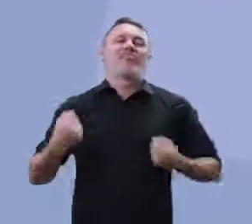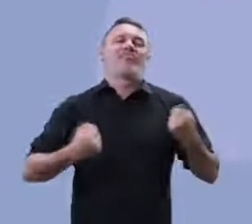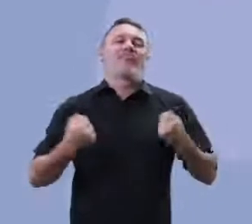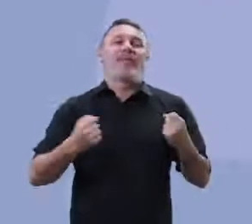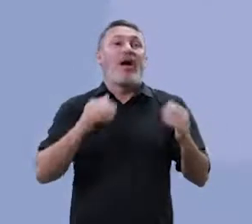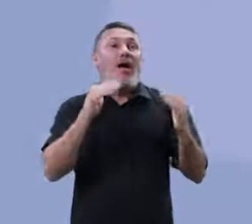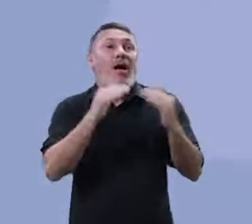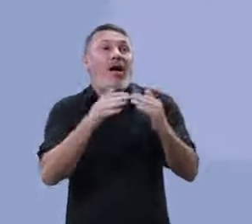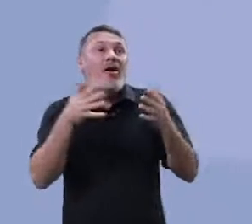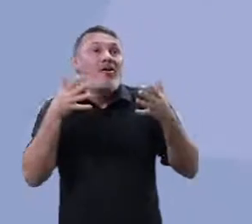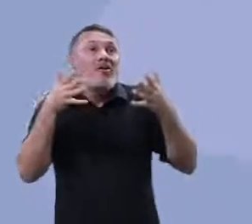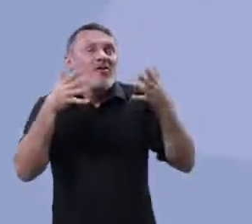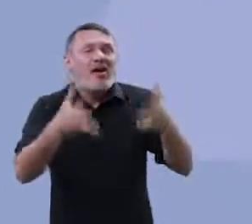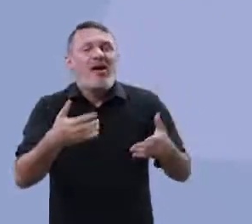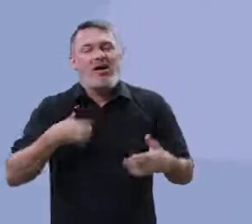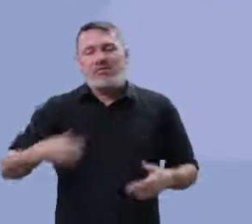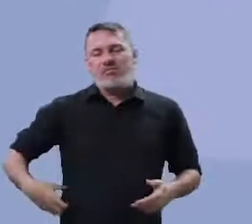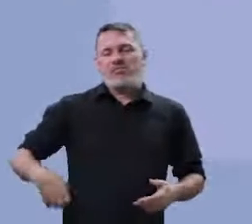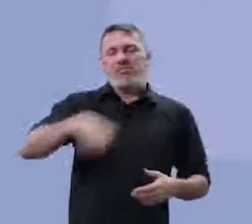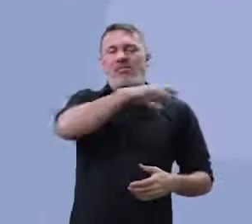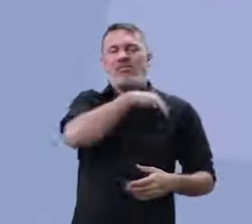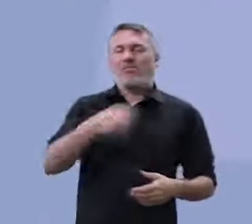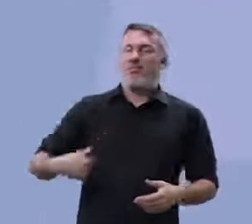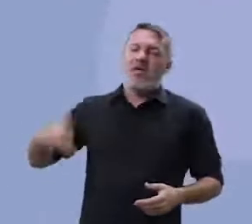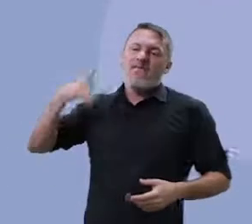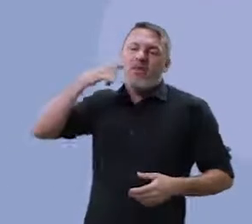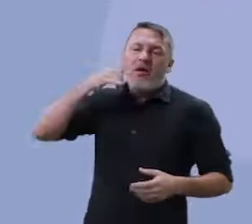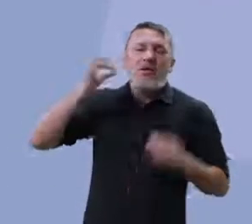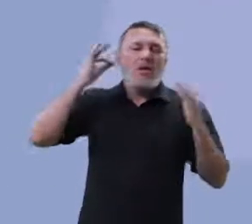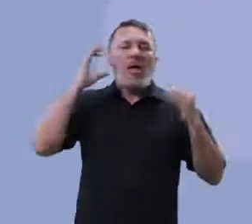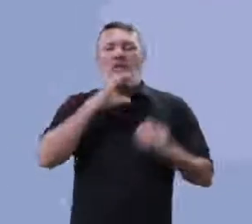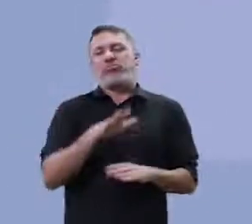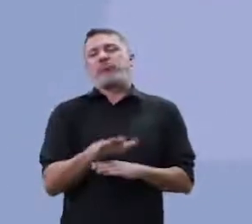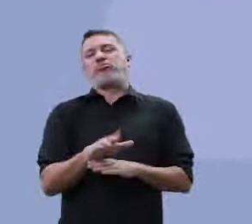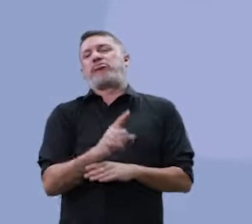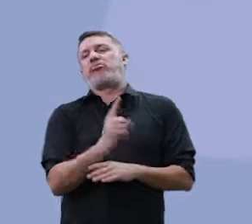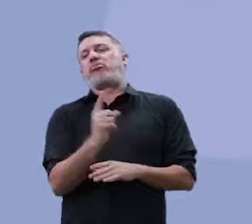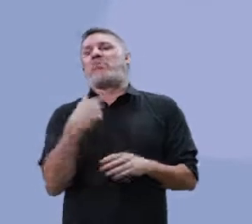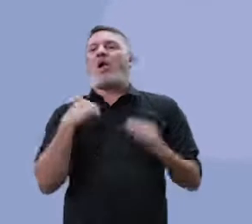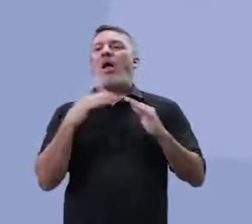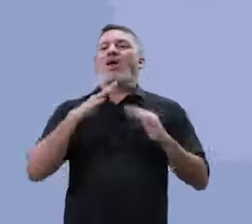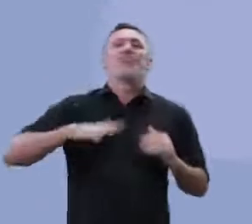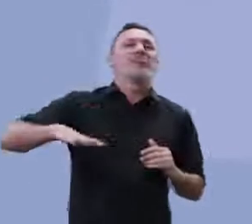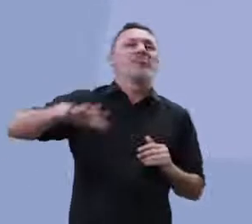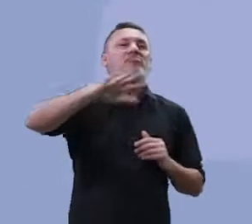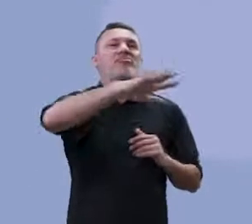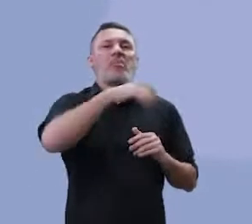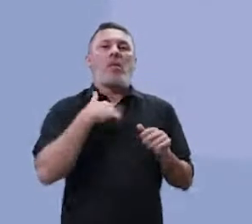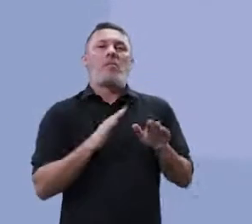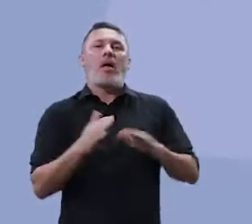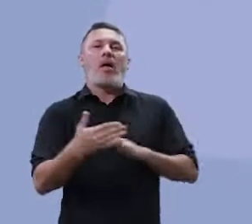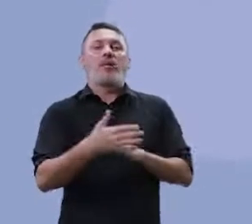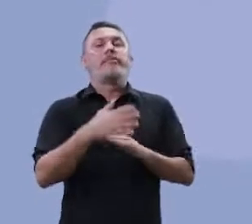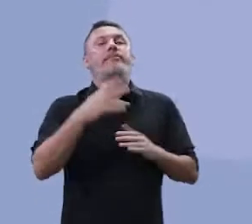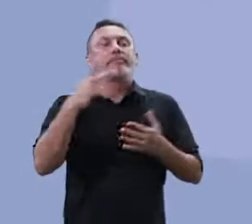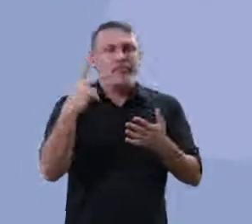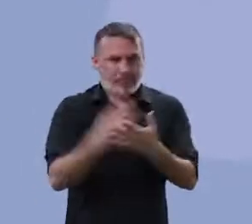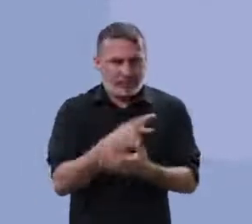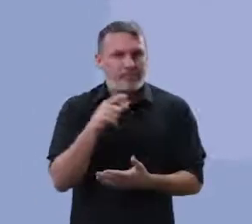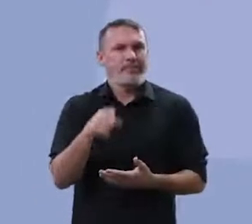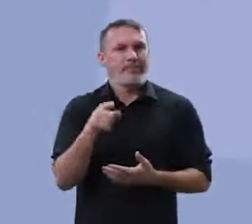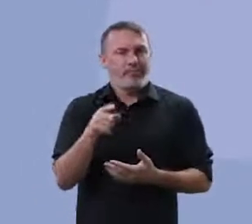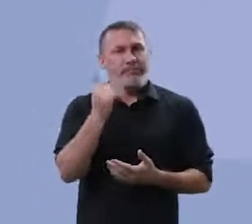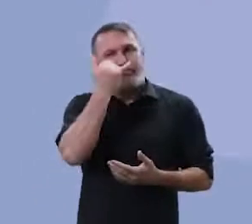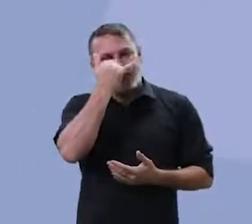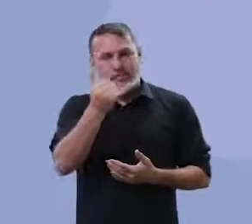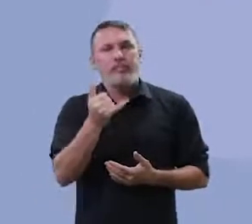no meu bairro, agora eu posso tirar o cinto, posso ligar o telefone, colocar e vou embora, acelerar, estou no meu bairro. Aí que está o